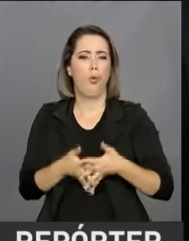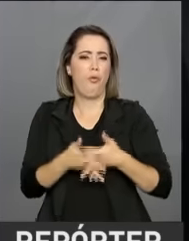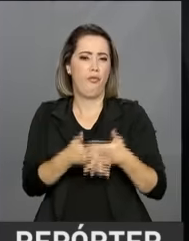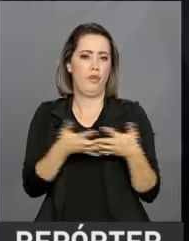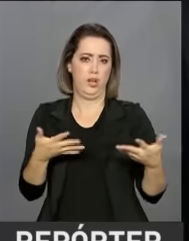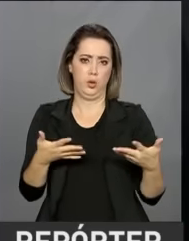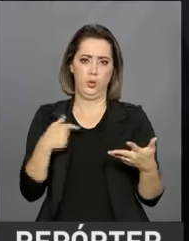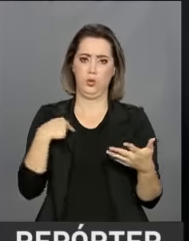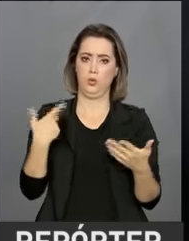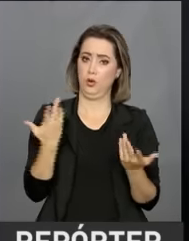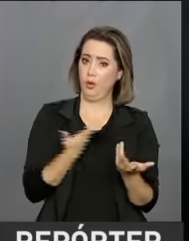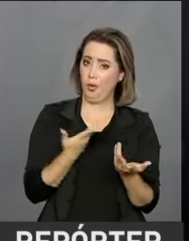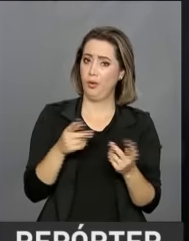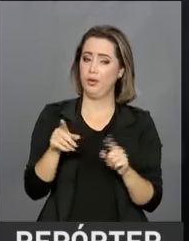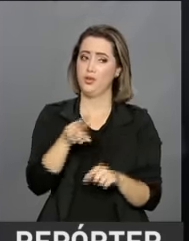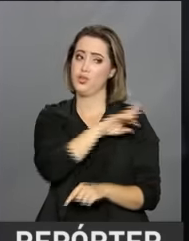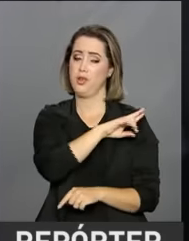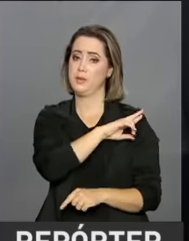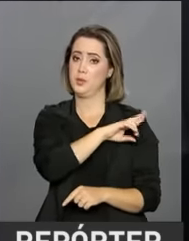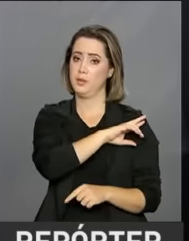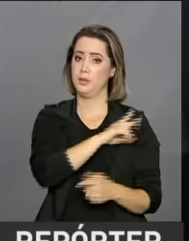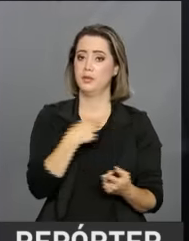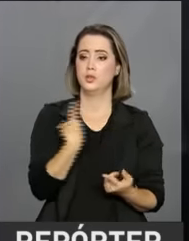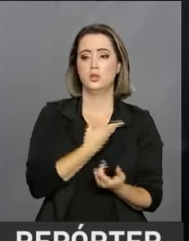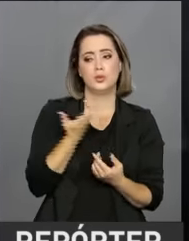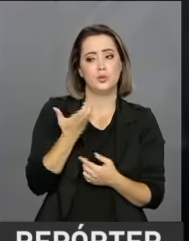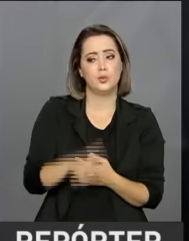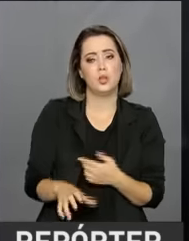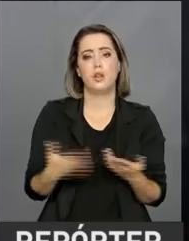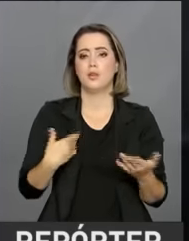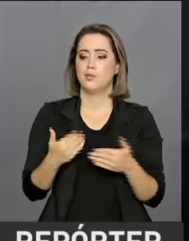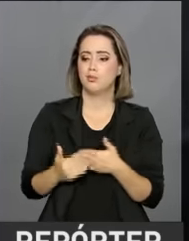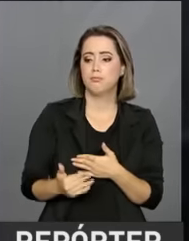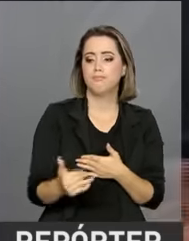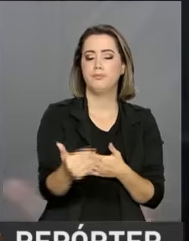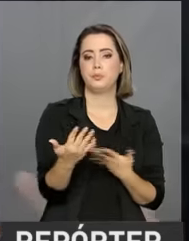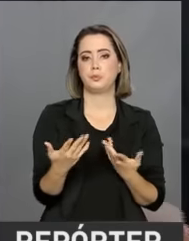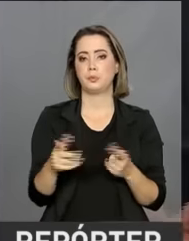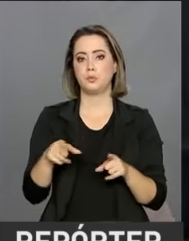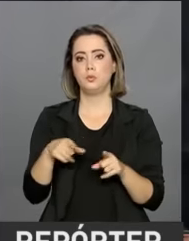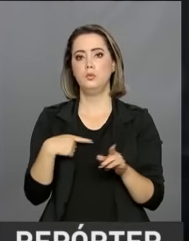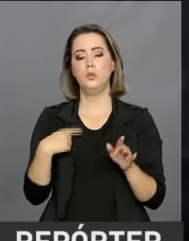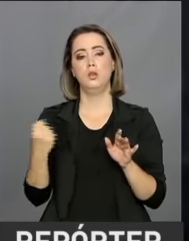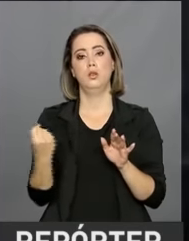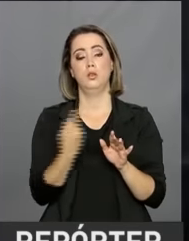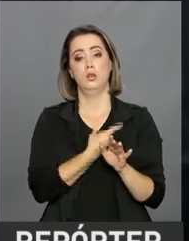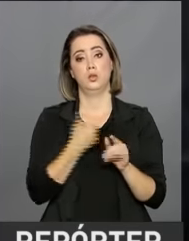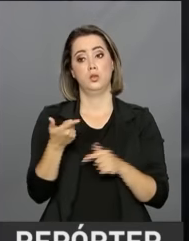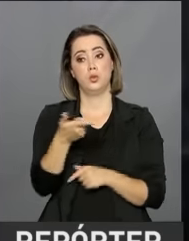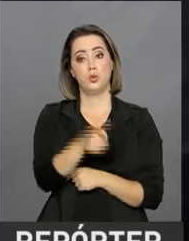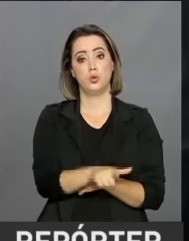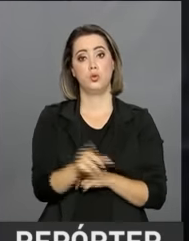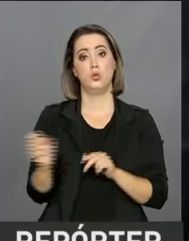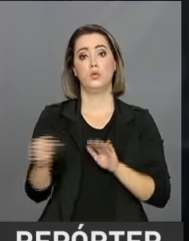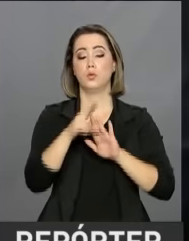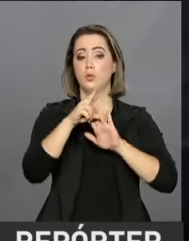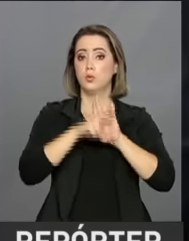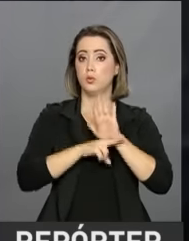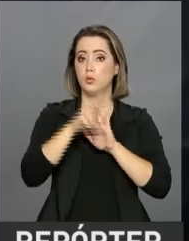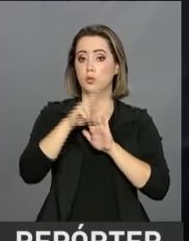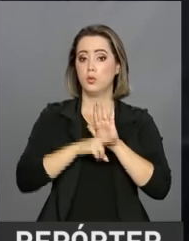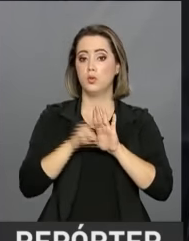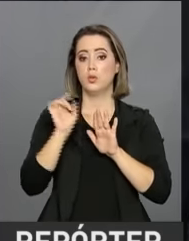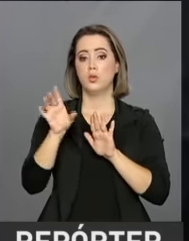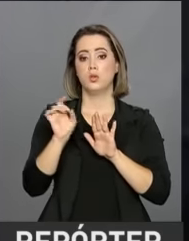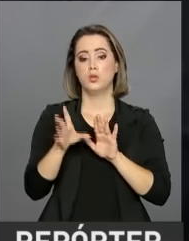queremos neste momento levar adiante eh portanto disciplinando repito a Previdência apenas